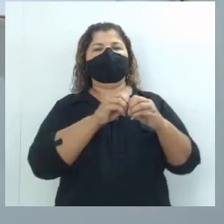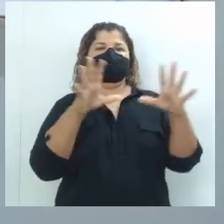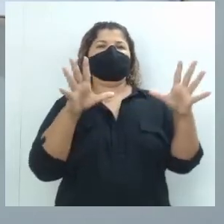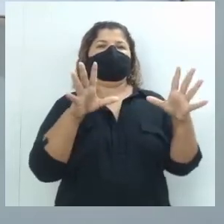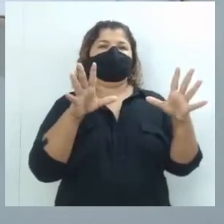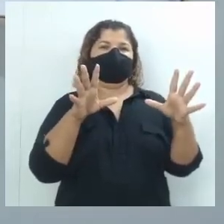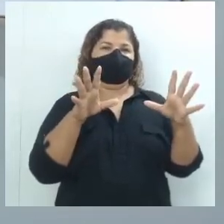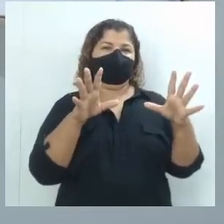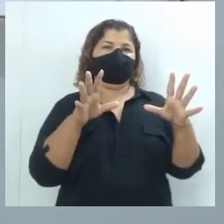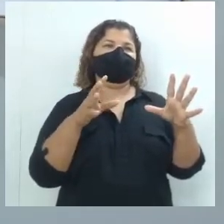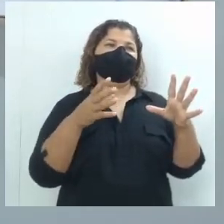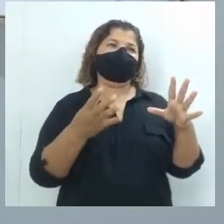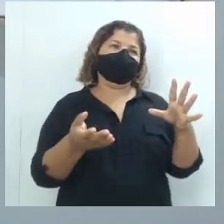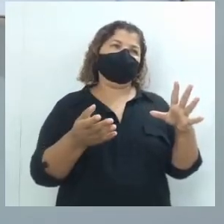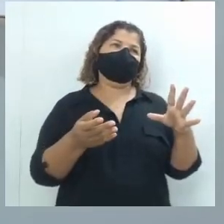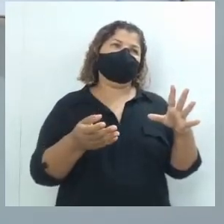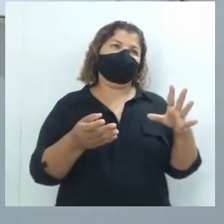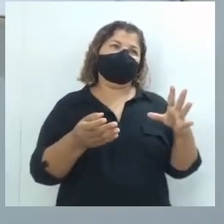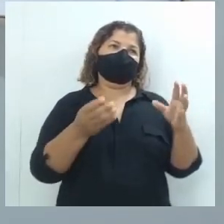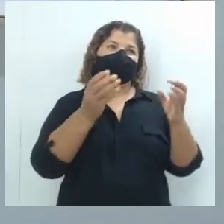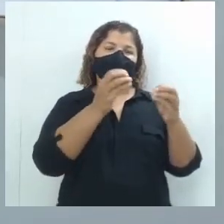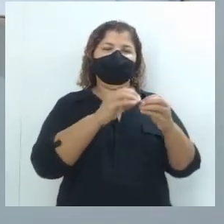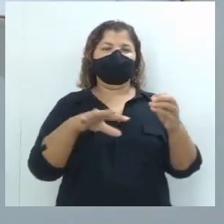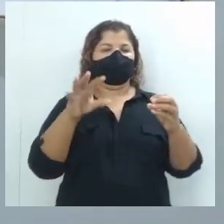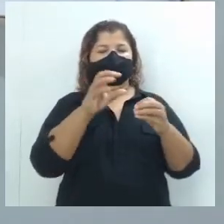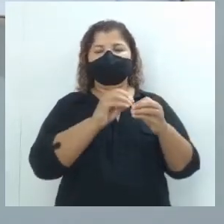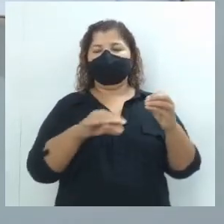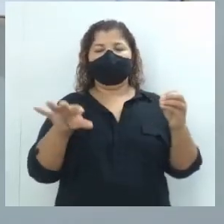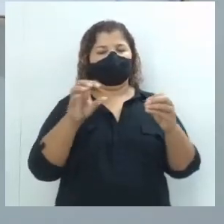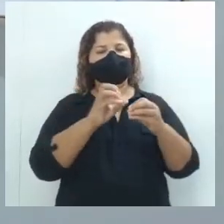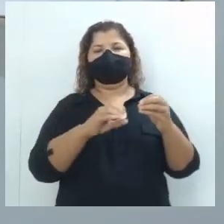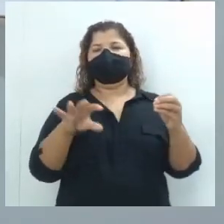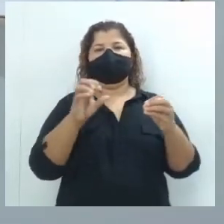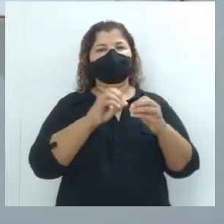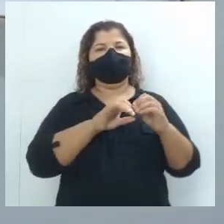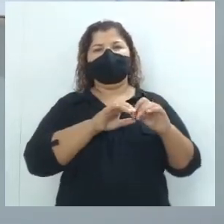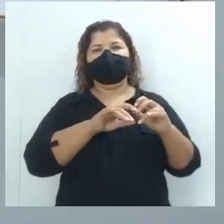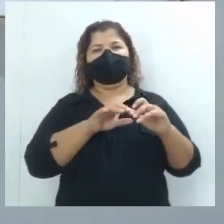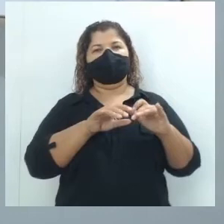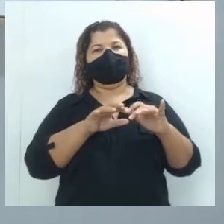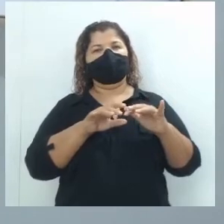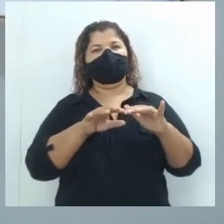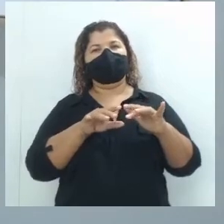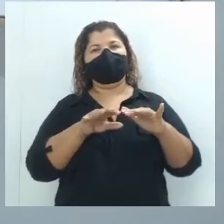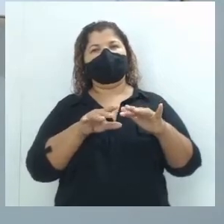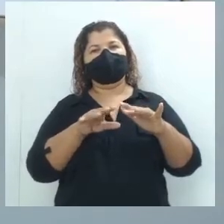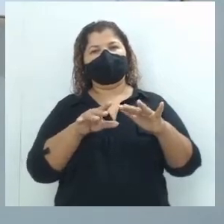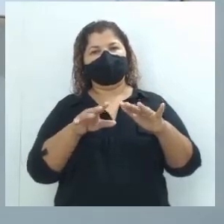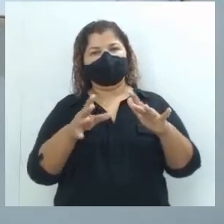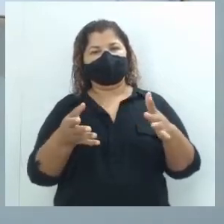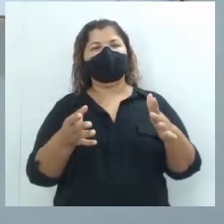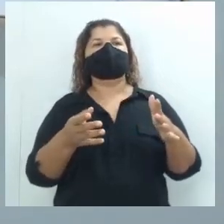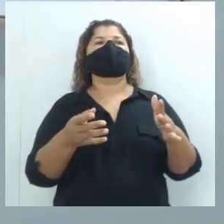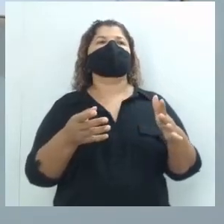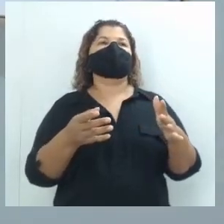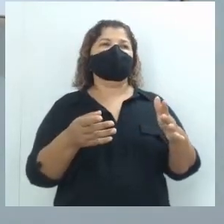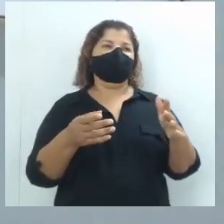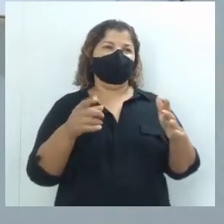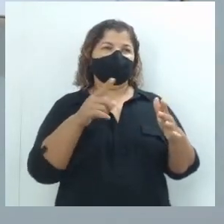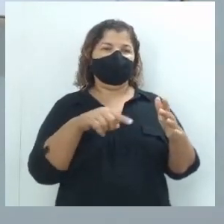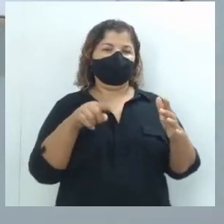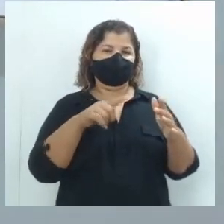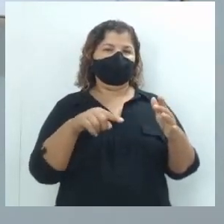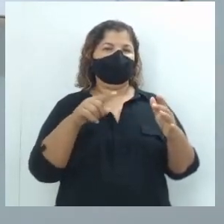célula, o que é que vai acontecer? Todos os vírusinhos que estão aqui dentro vão sair. Qual é a sacada? É que